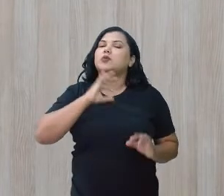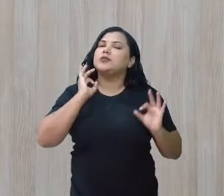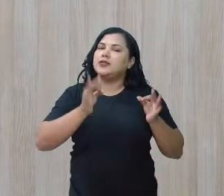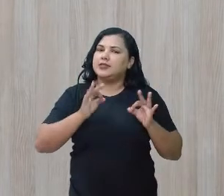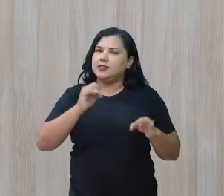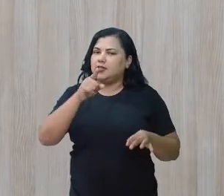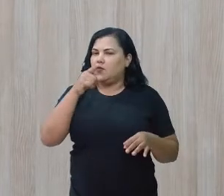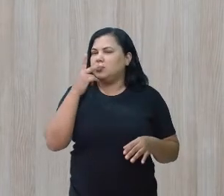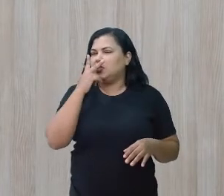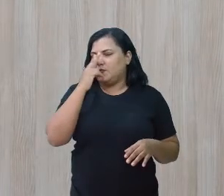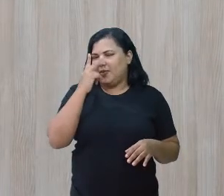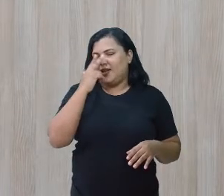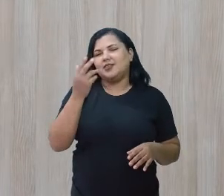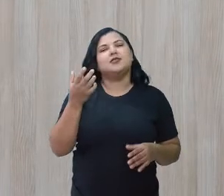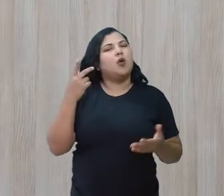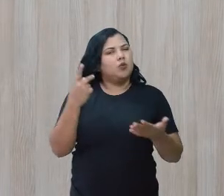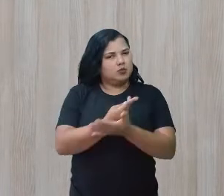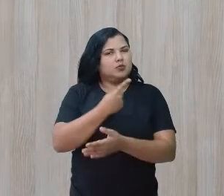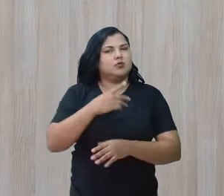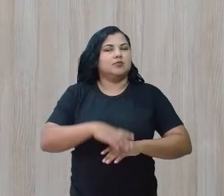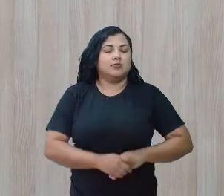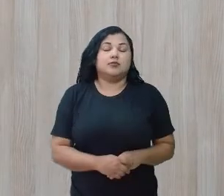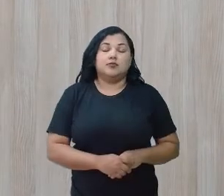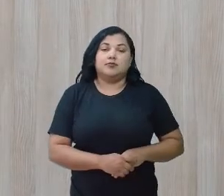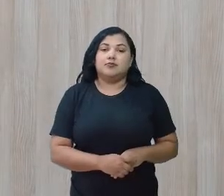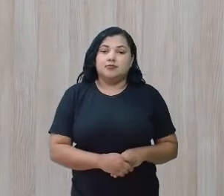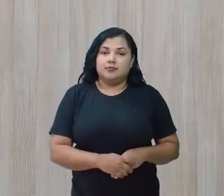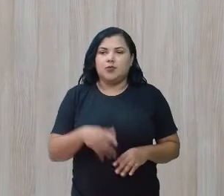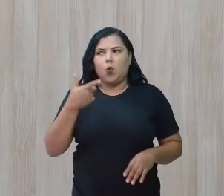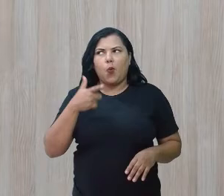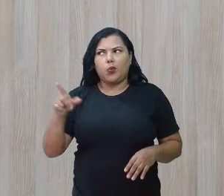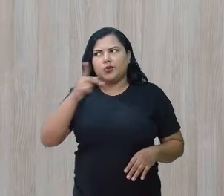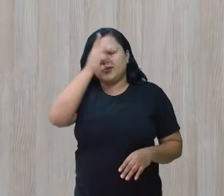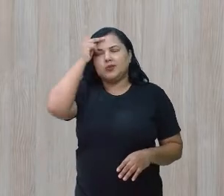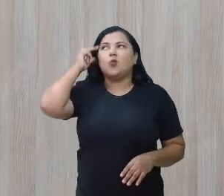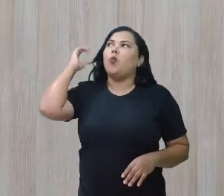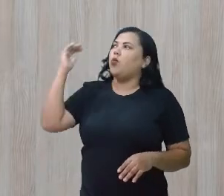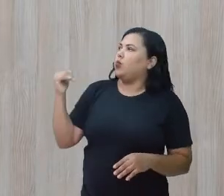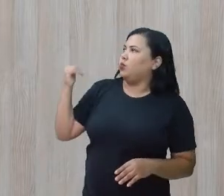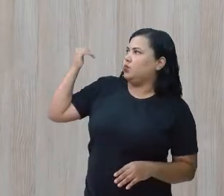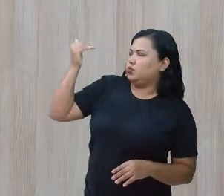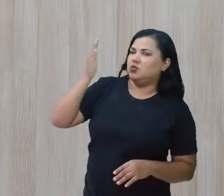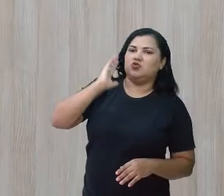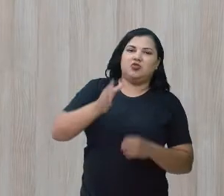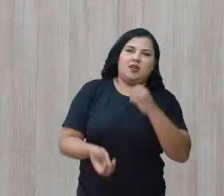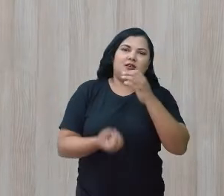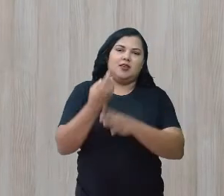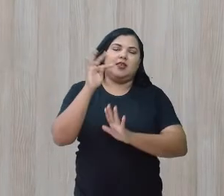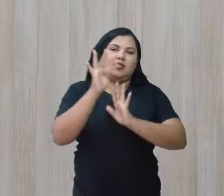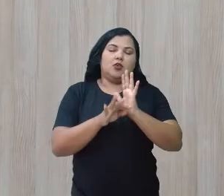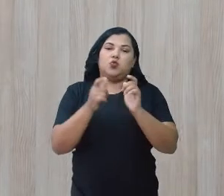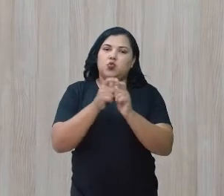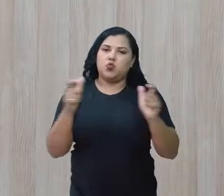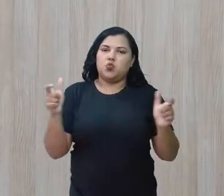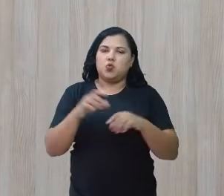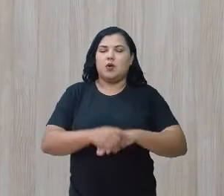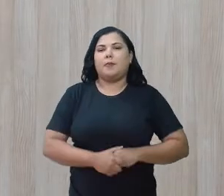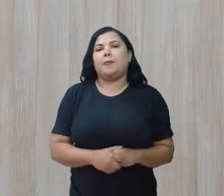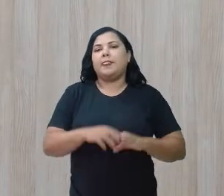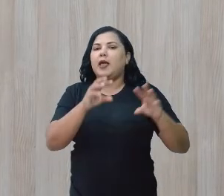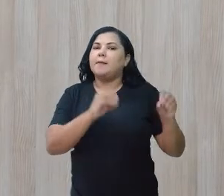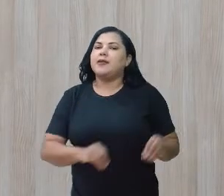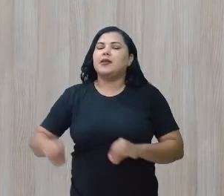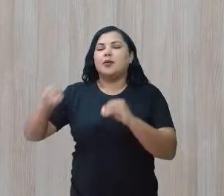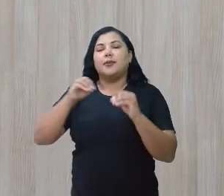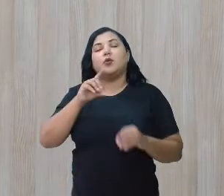ter sido muito parecido também. Outras pessoas, quando crescem mais um pouquinho, que já conseguem produzir textos maiores, acabam migrando para